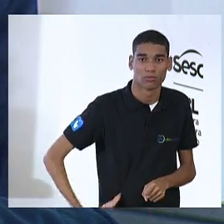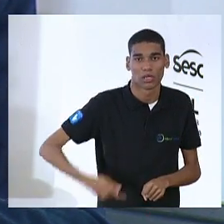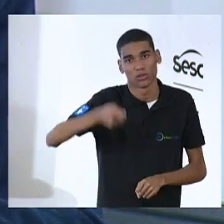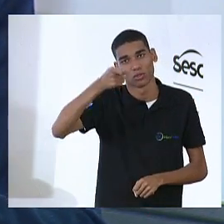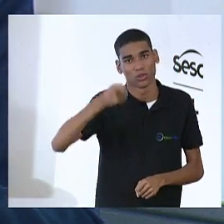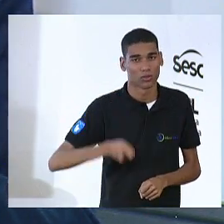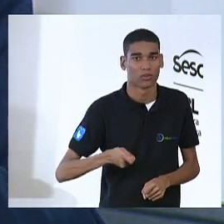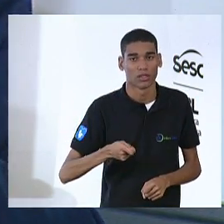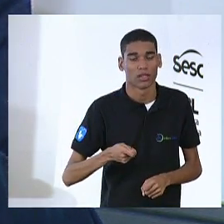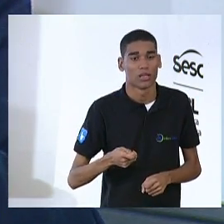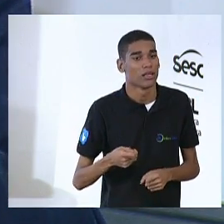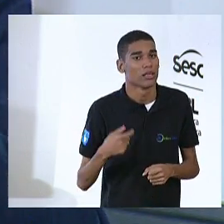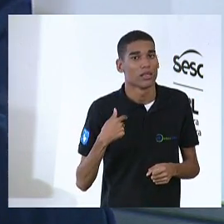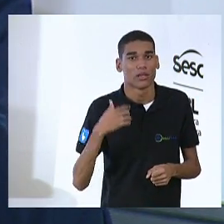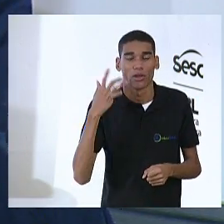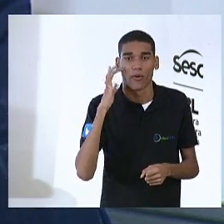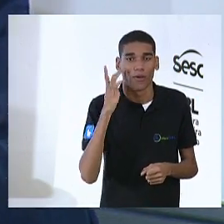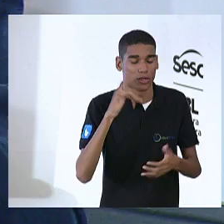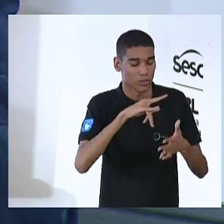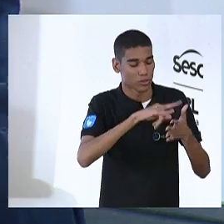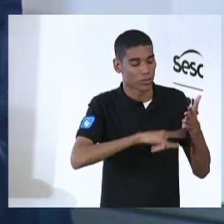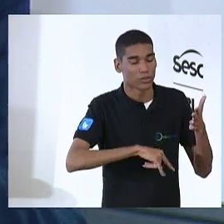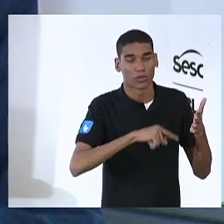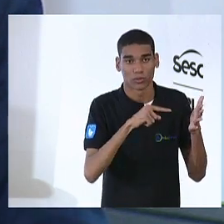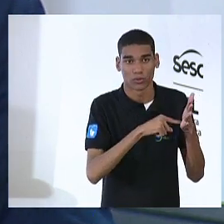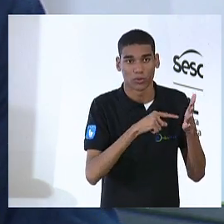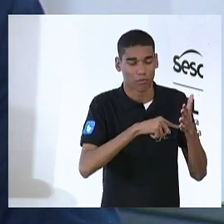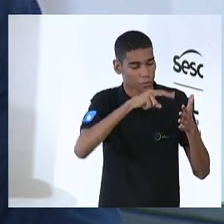eu acho que é um documento que vale a pena, estar